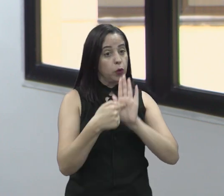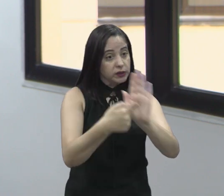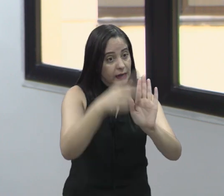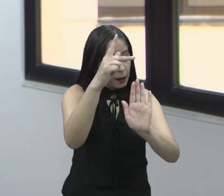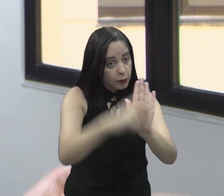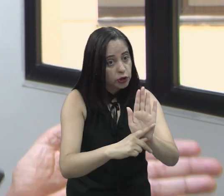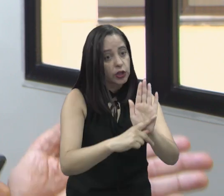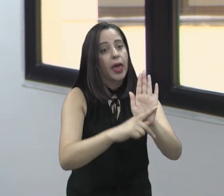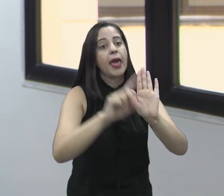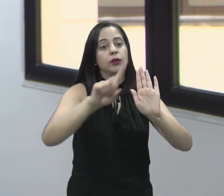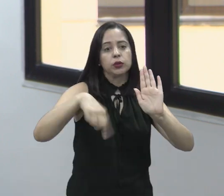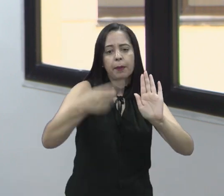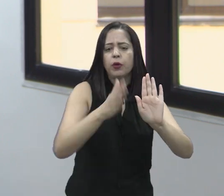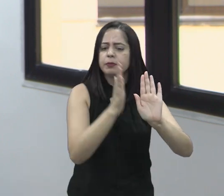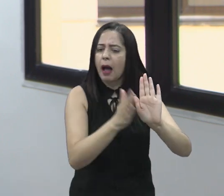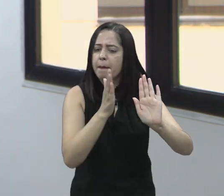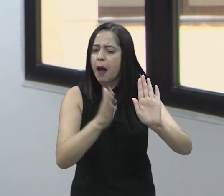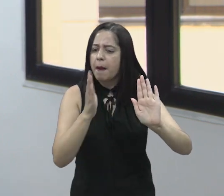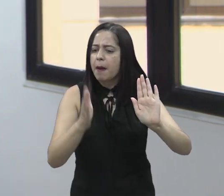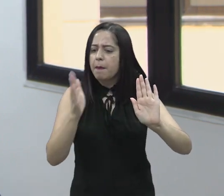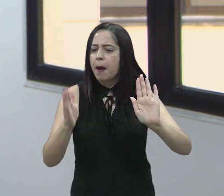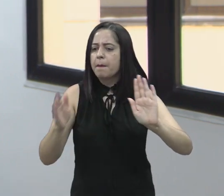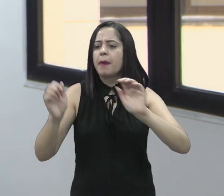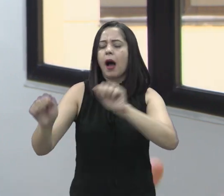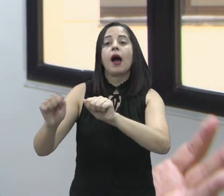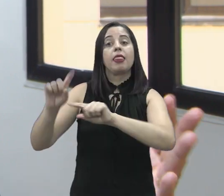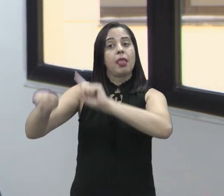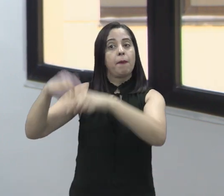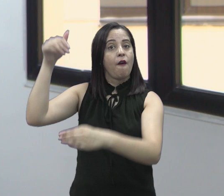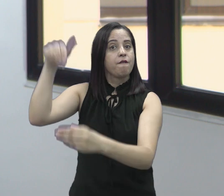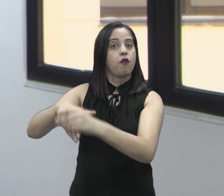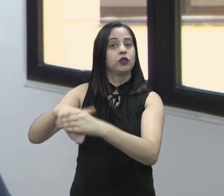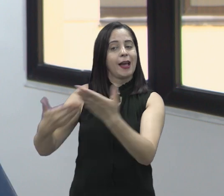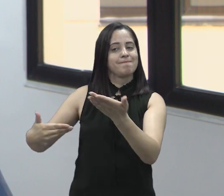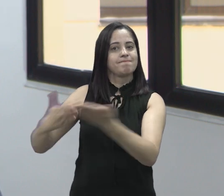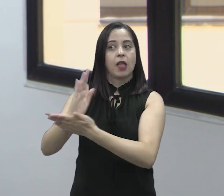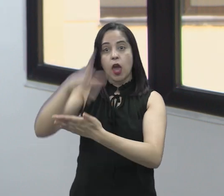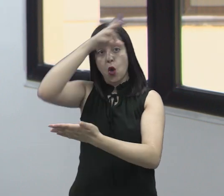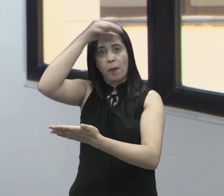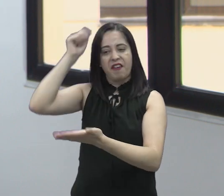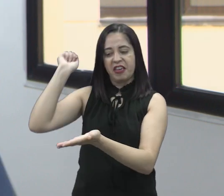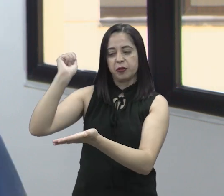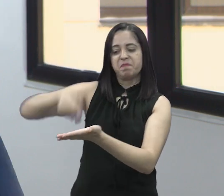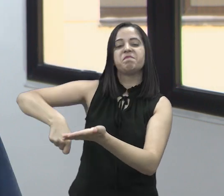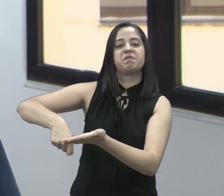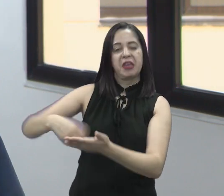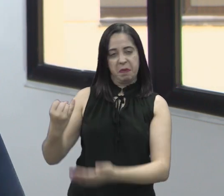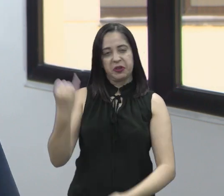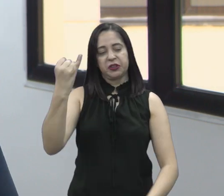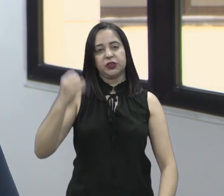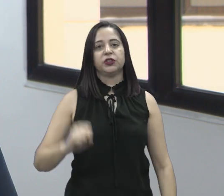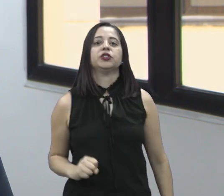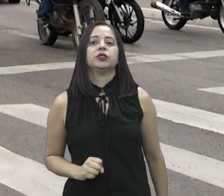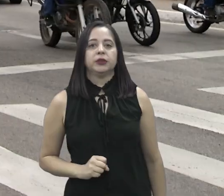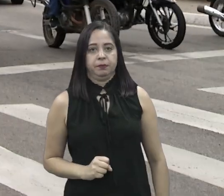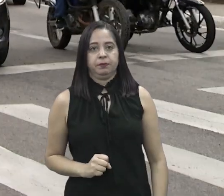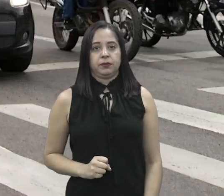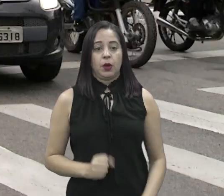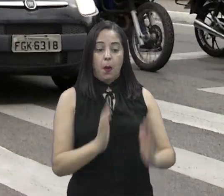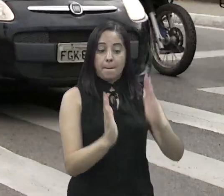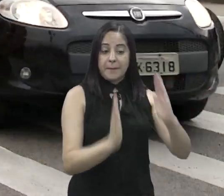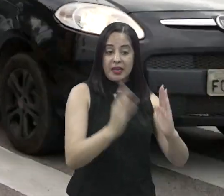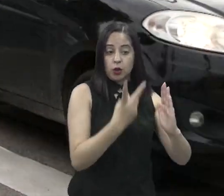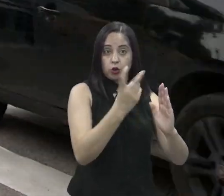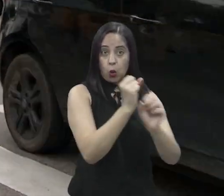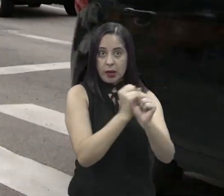o projeto, tramitar nas comissões, ir para plenários, ser votado e sancionado pelo prefeito. Então isso foi importante. Nos